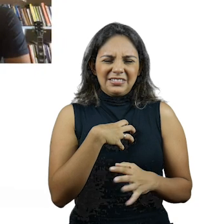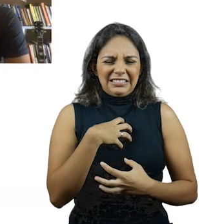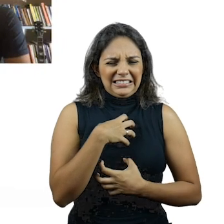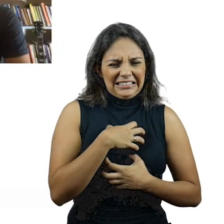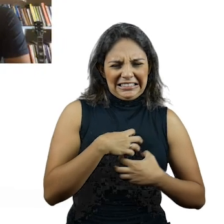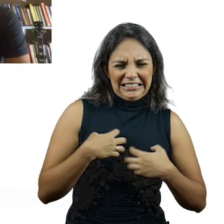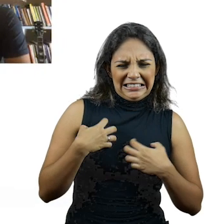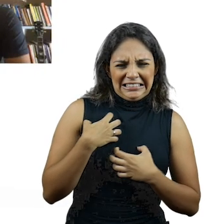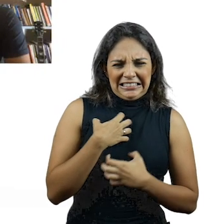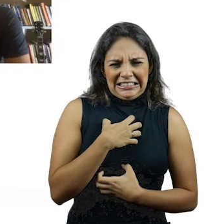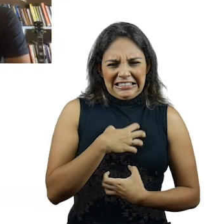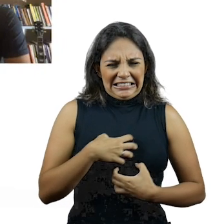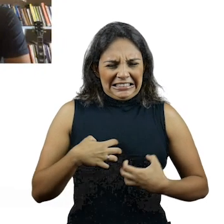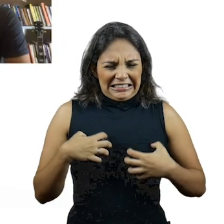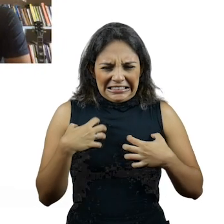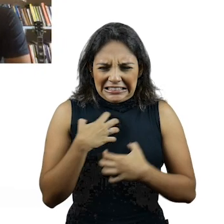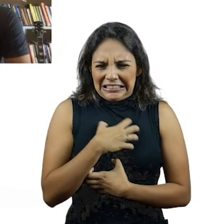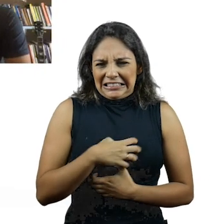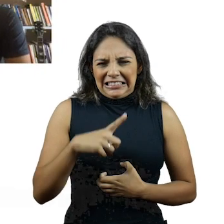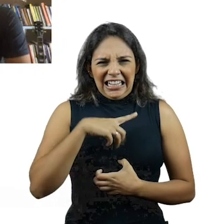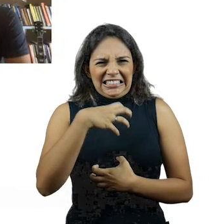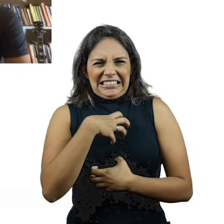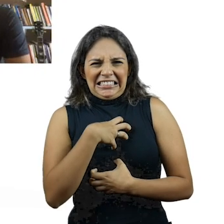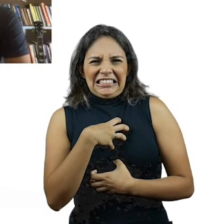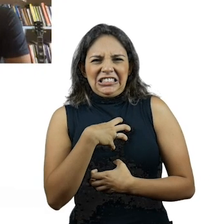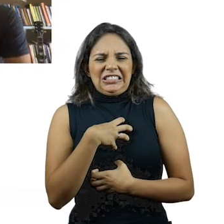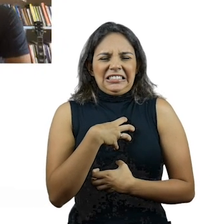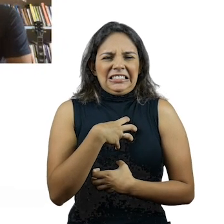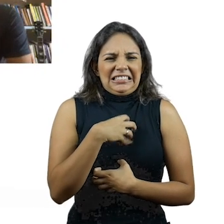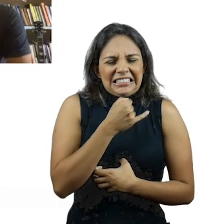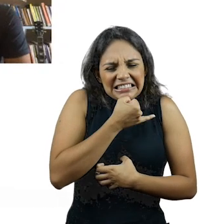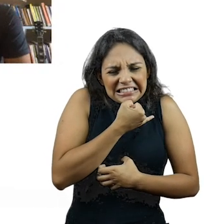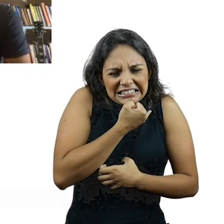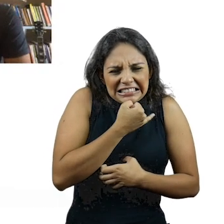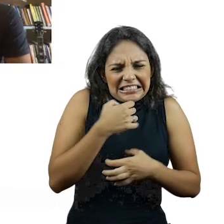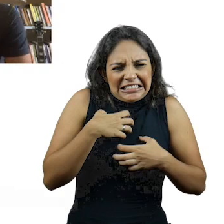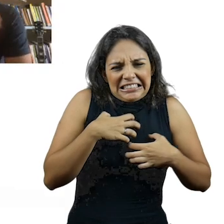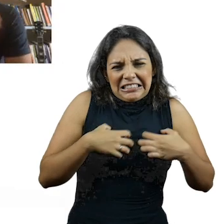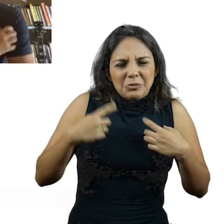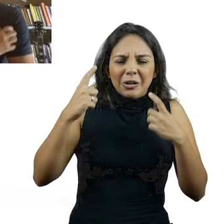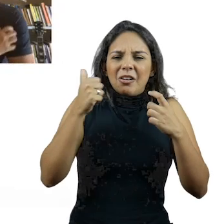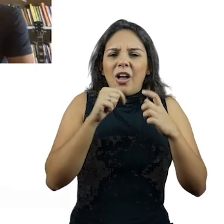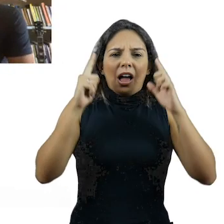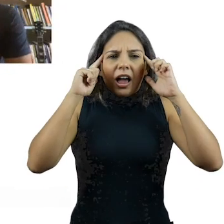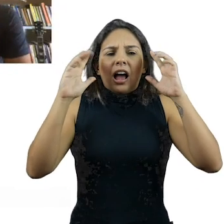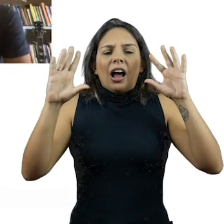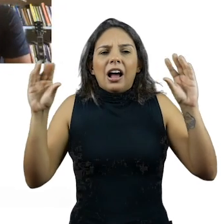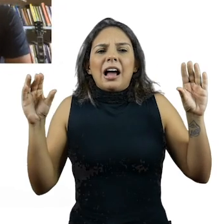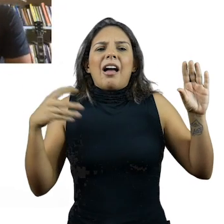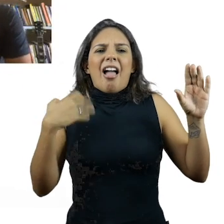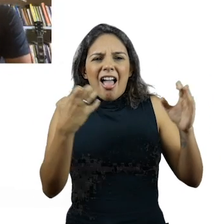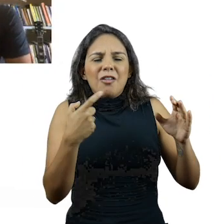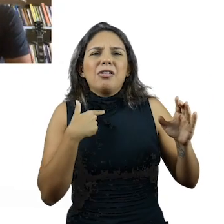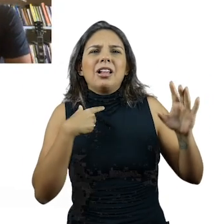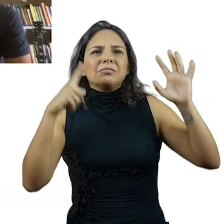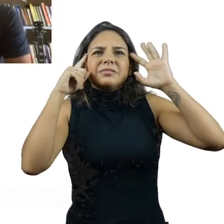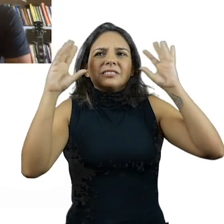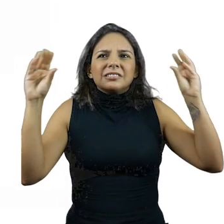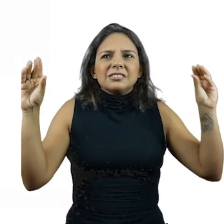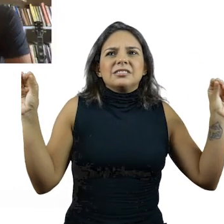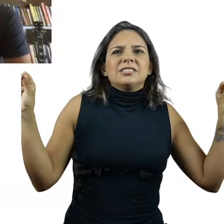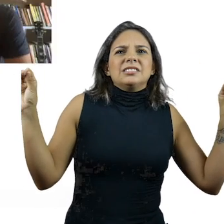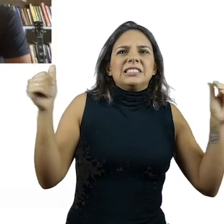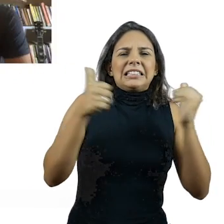muito profunda. Por mais que a gente queira se tranquilizar, dizer: olha, eu estou aqui fechado em casa, eu